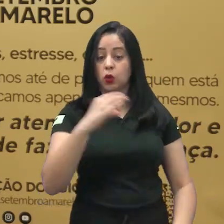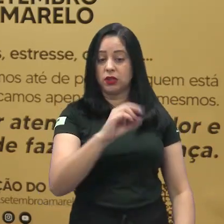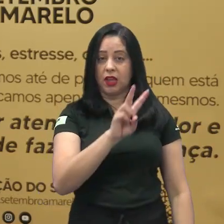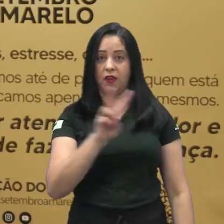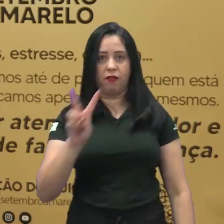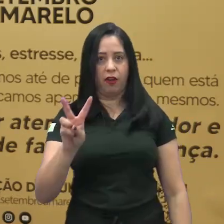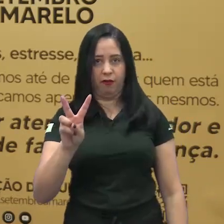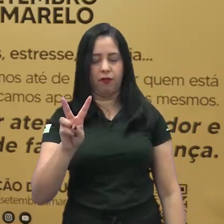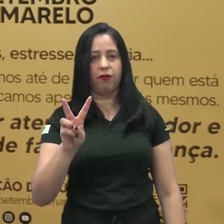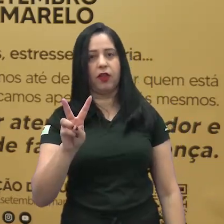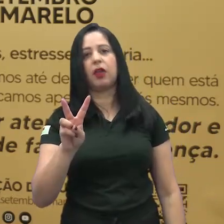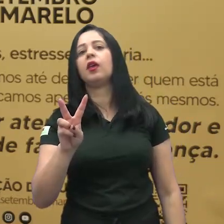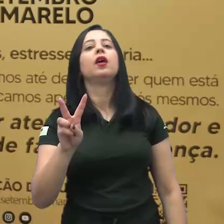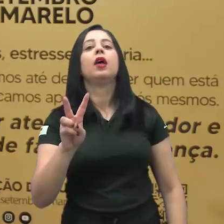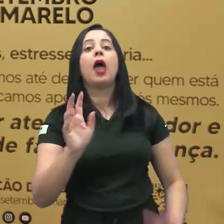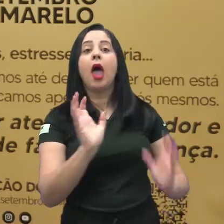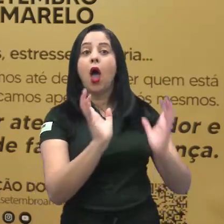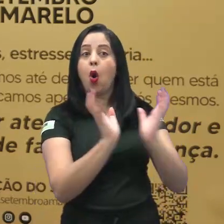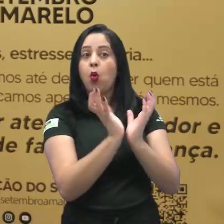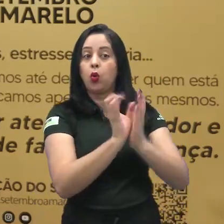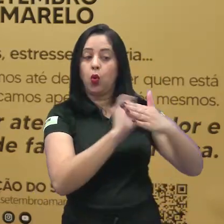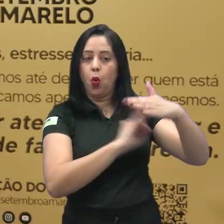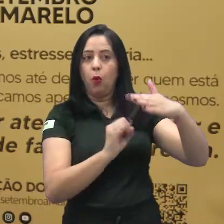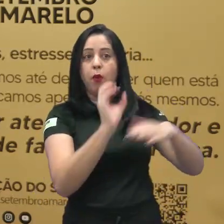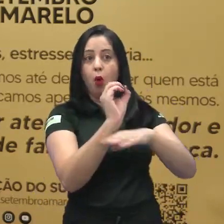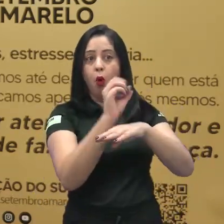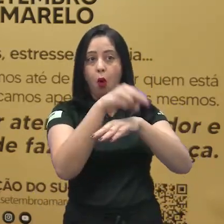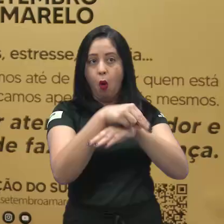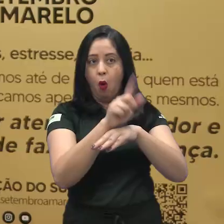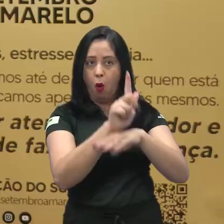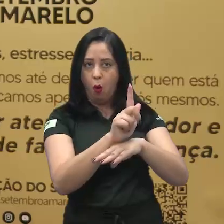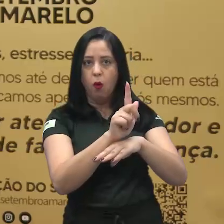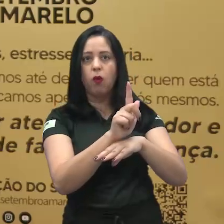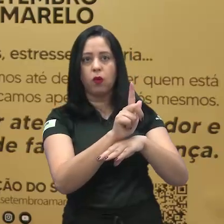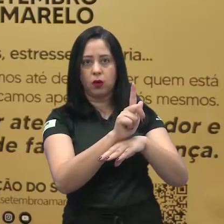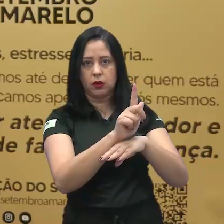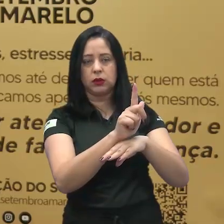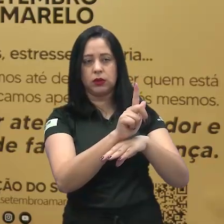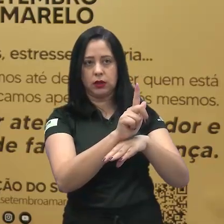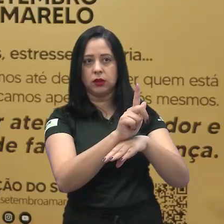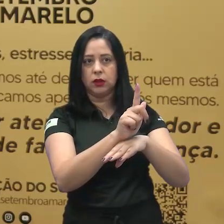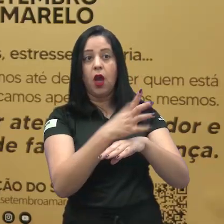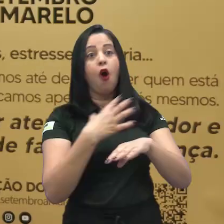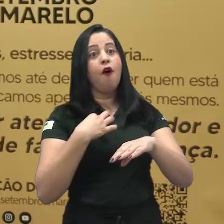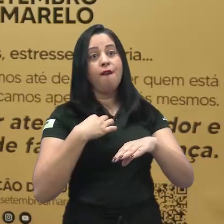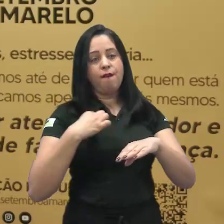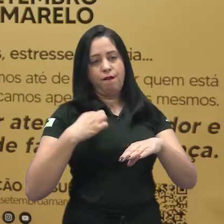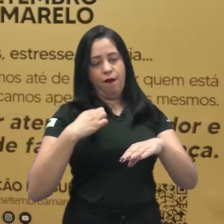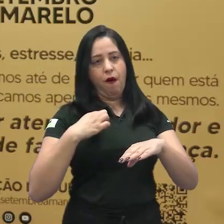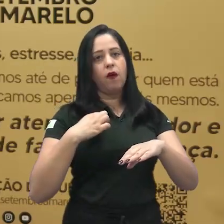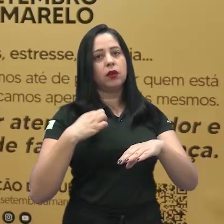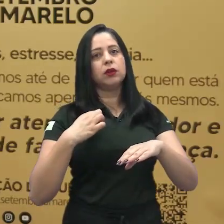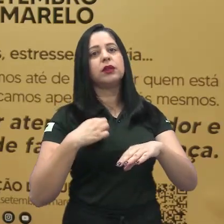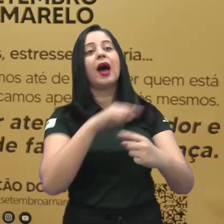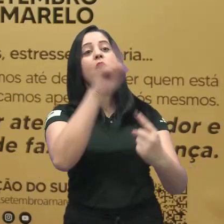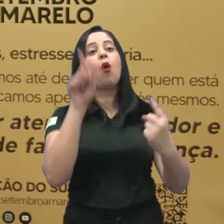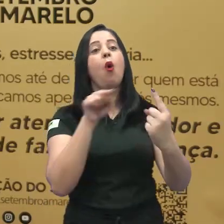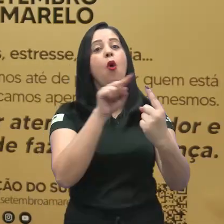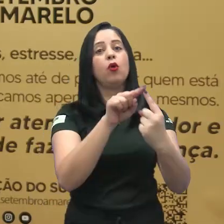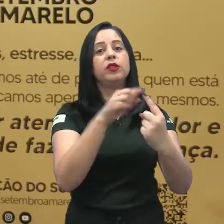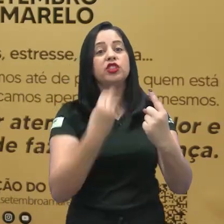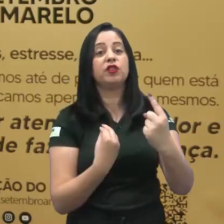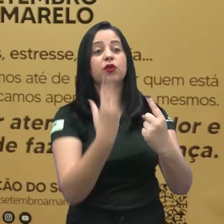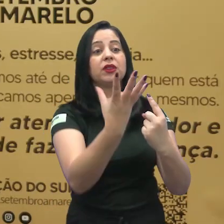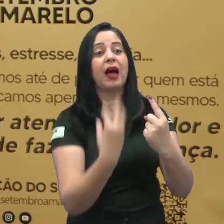Vida é uma instituição filantrópica sem fins lucrativos, mantida pelos próprios voluntários, né, com o objetivo de oferecer